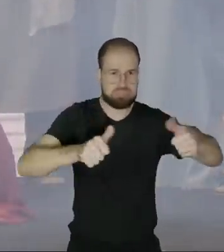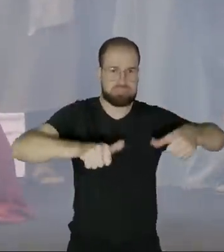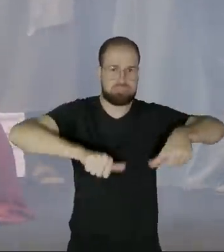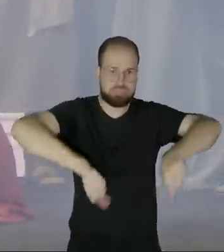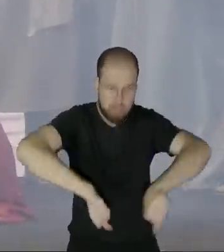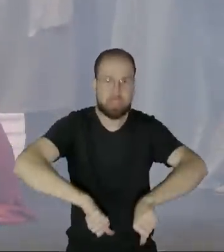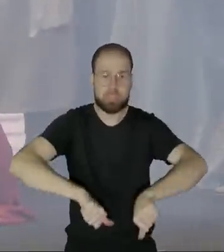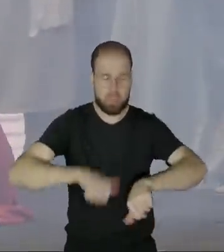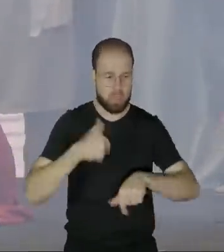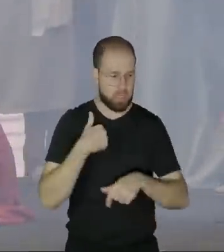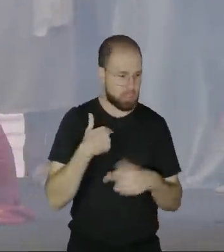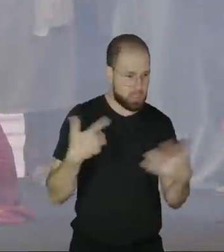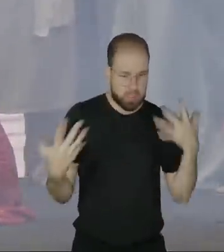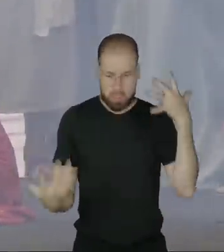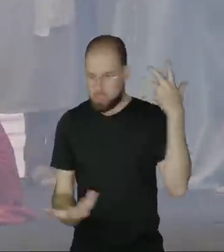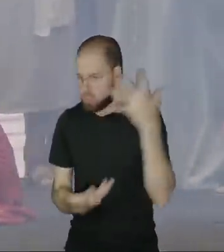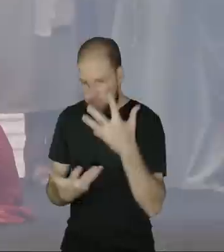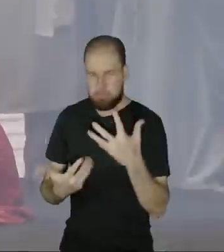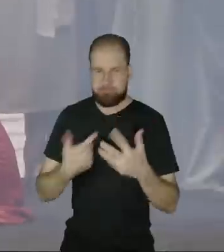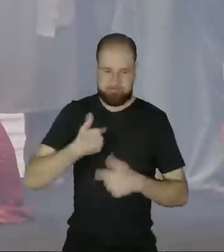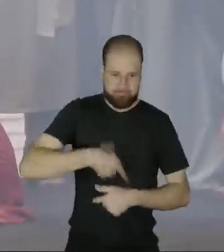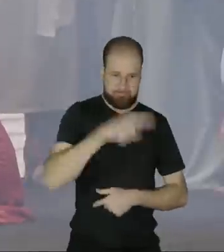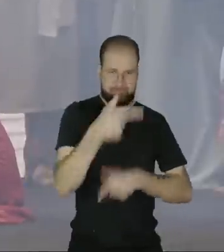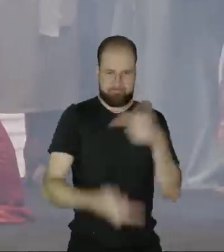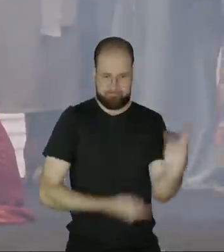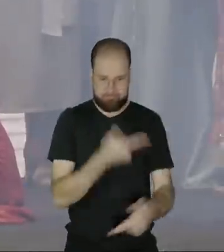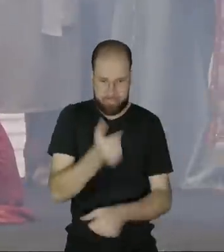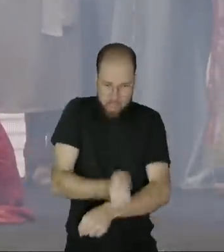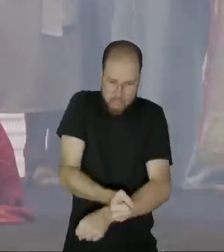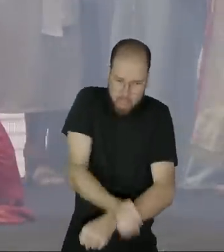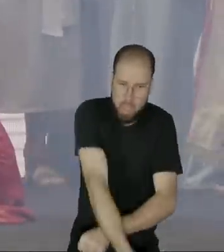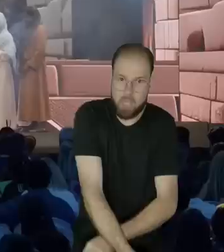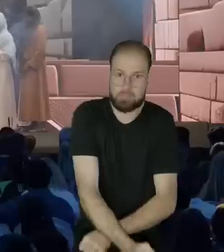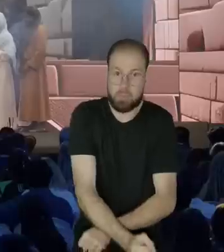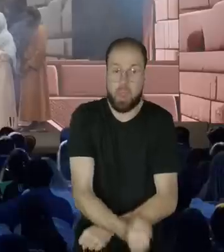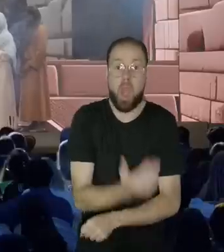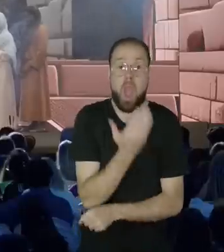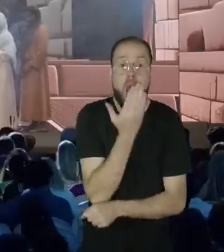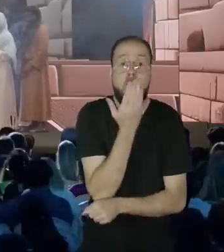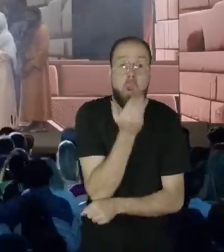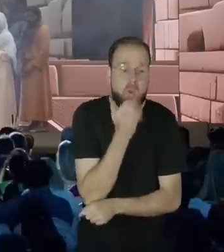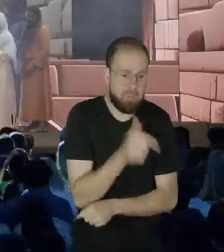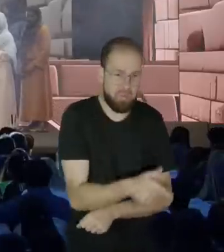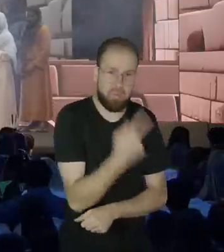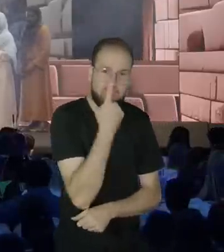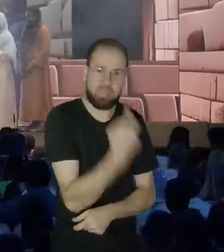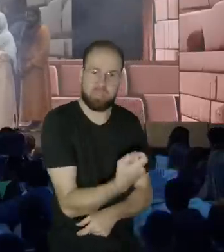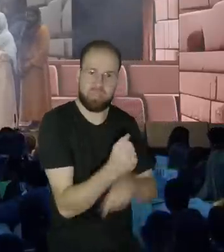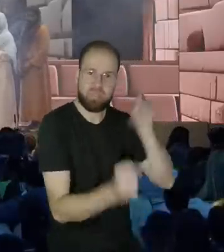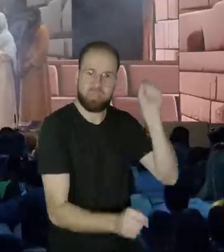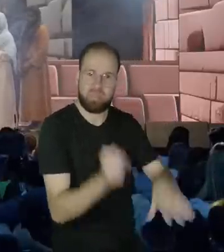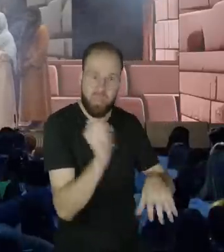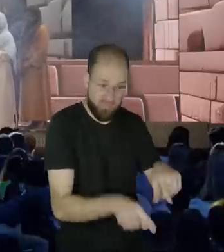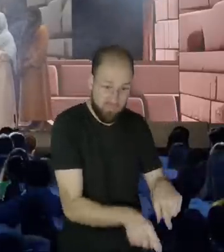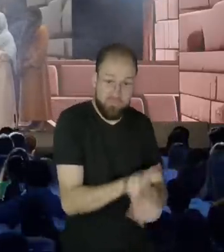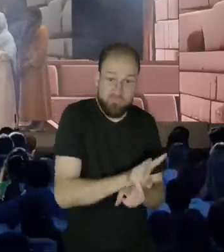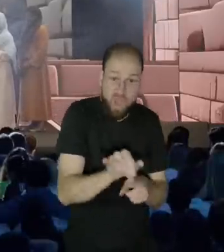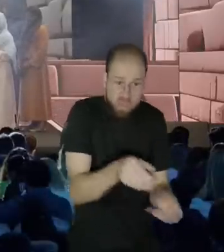como um escravo, aceitando até saciar-se com o resto de comida destinada aos porcos.